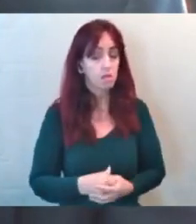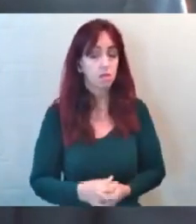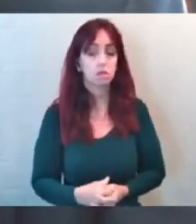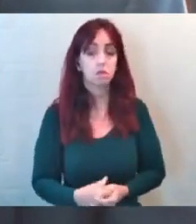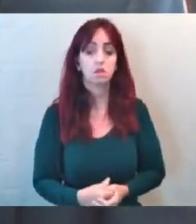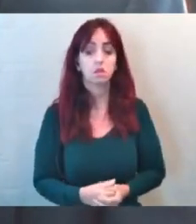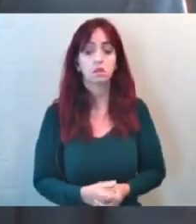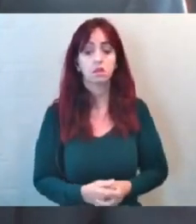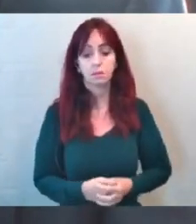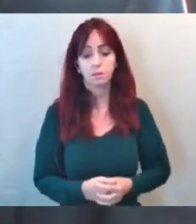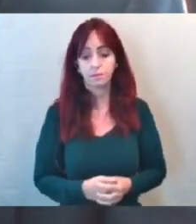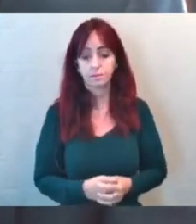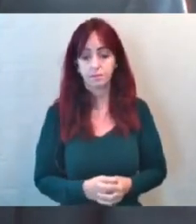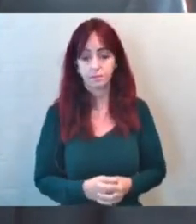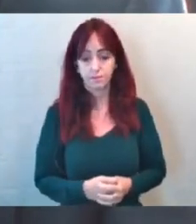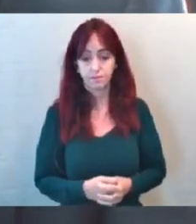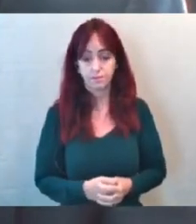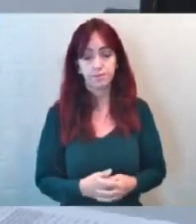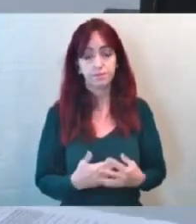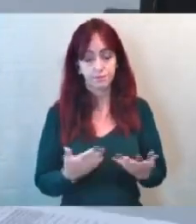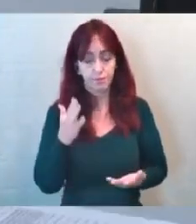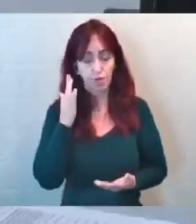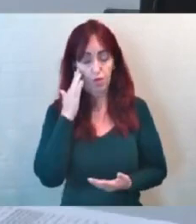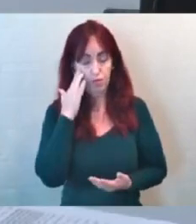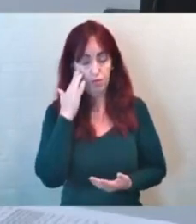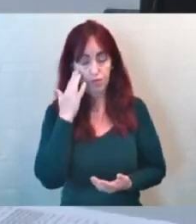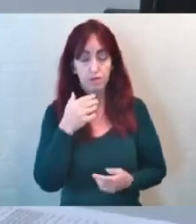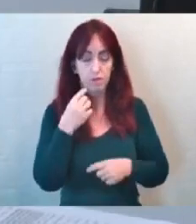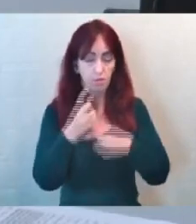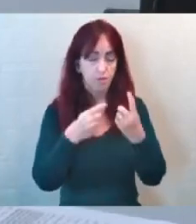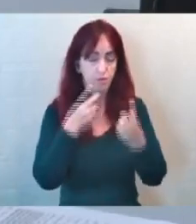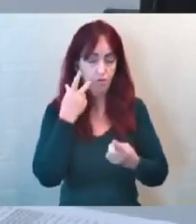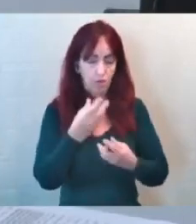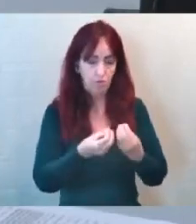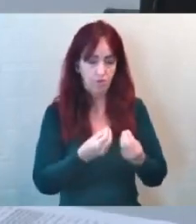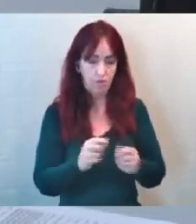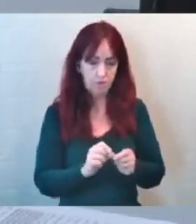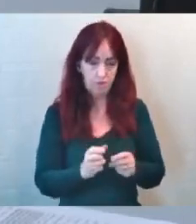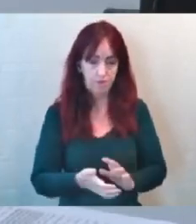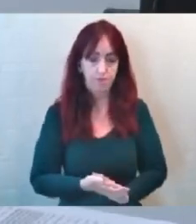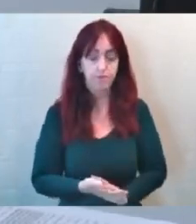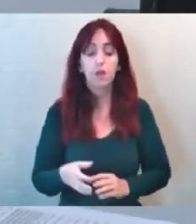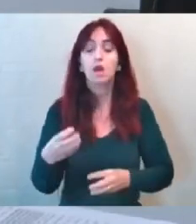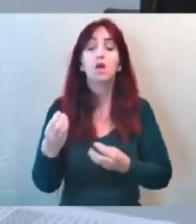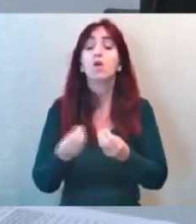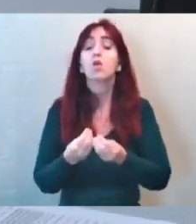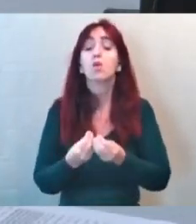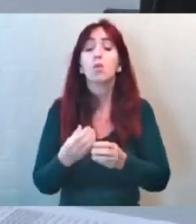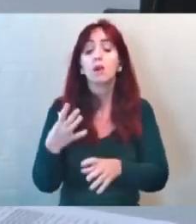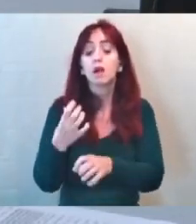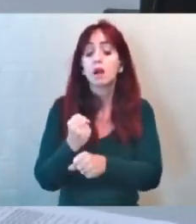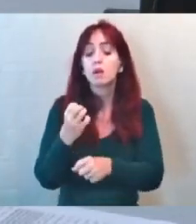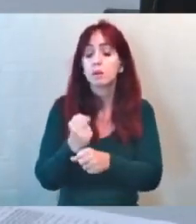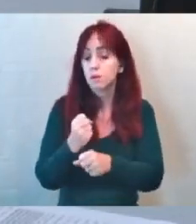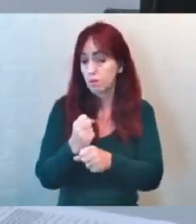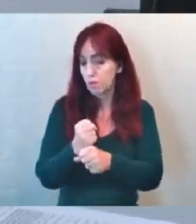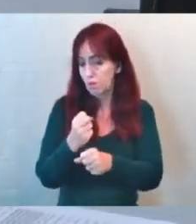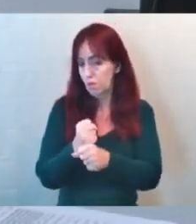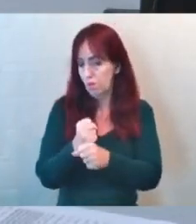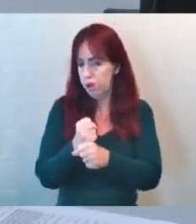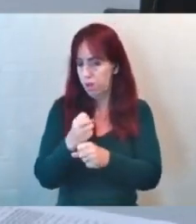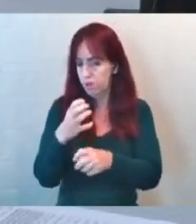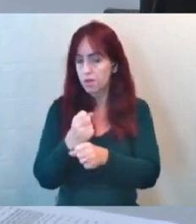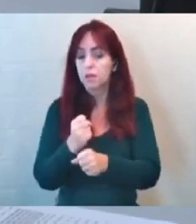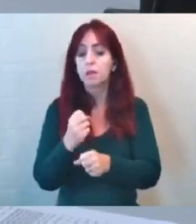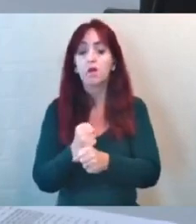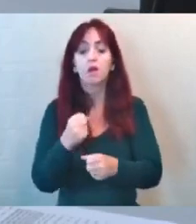ver como é que eu descubro isso aí. Como que é calculado esse valor da compensação da compra antecipada de vales de 2020 para cada